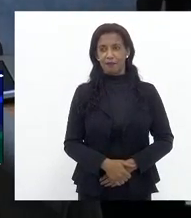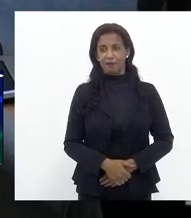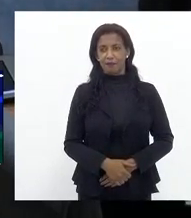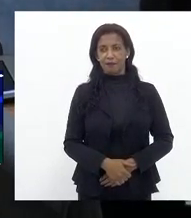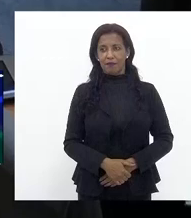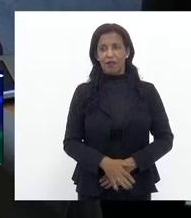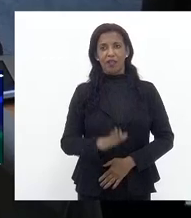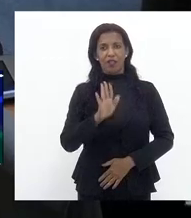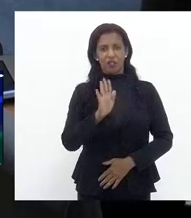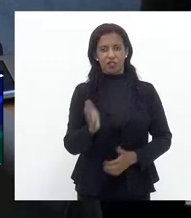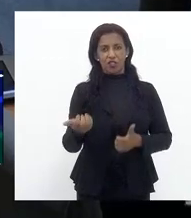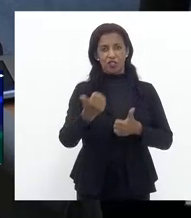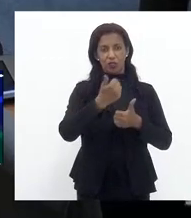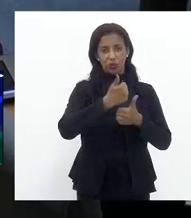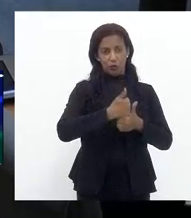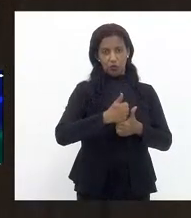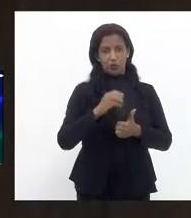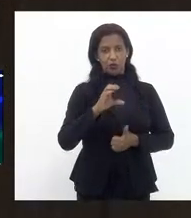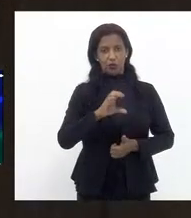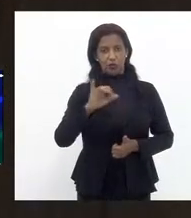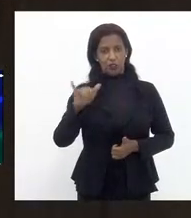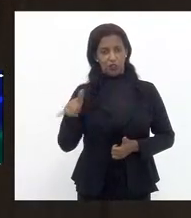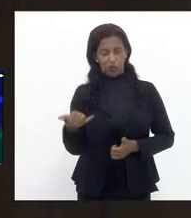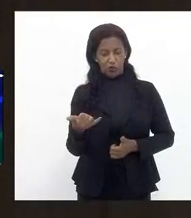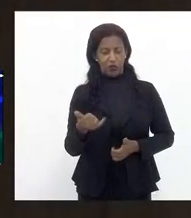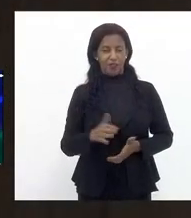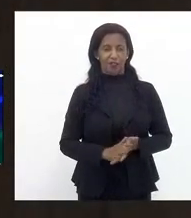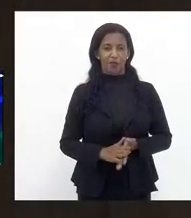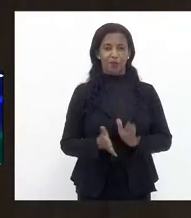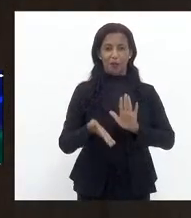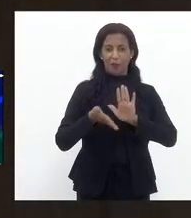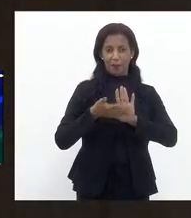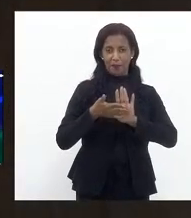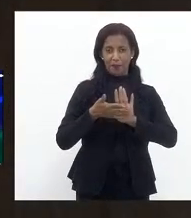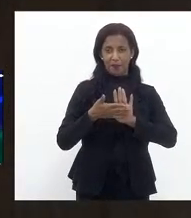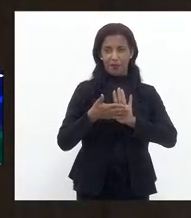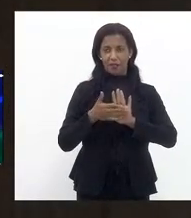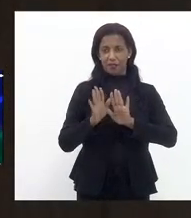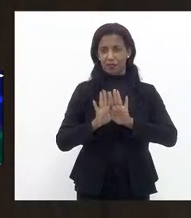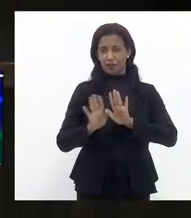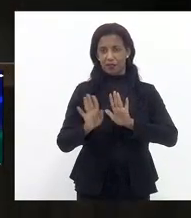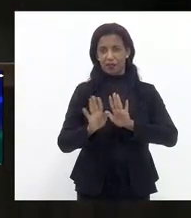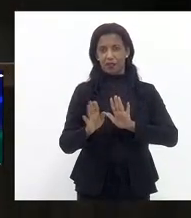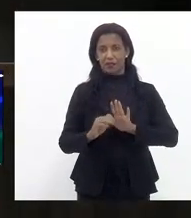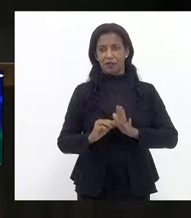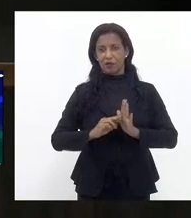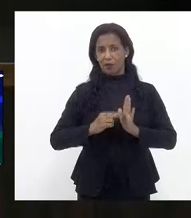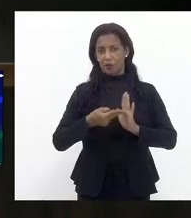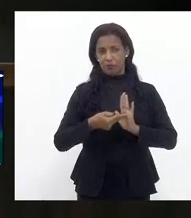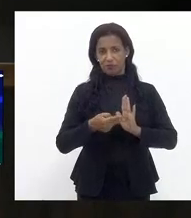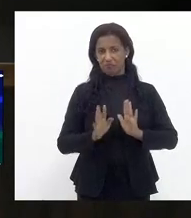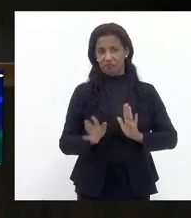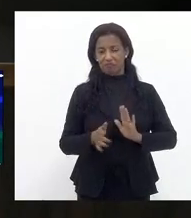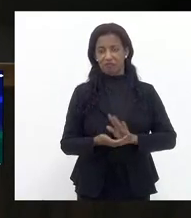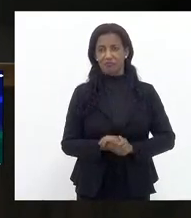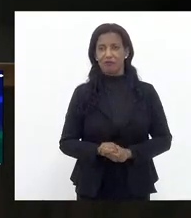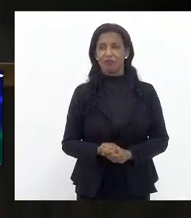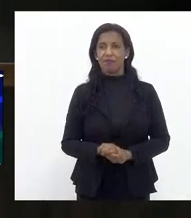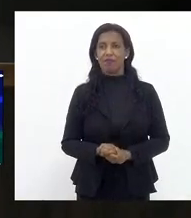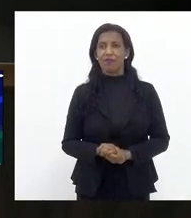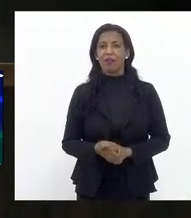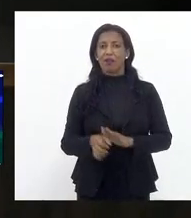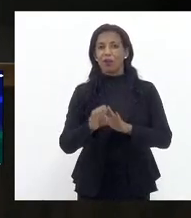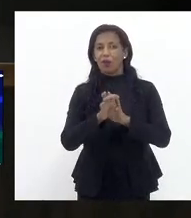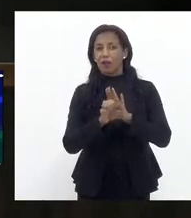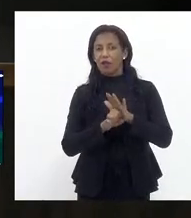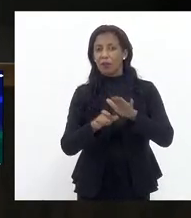Já tinha o substitutivo da CCJ, senhor presidente. Portanto, o parecer não precisa não, ser não, alterado. Não, mas agora tem as emendas de